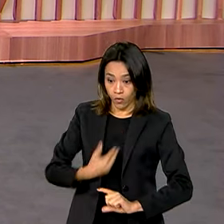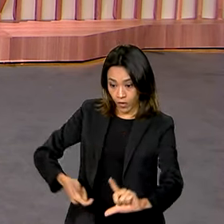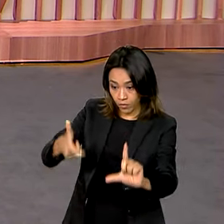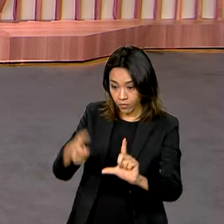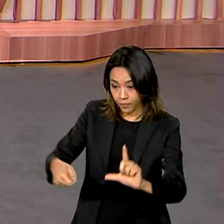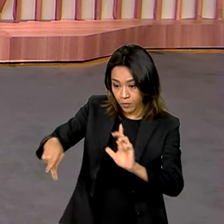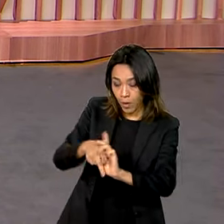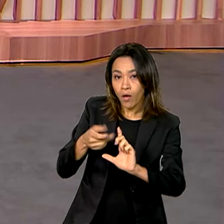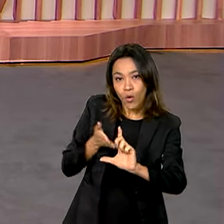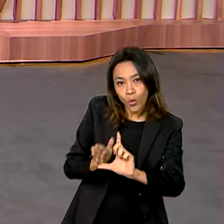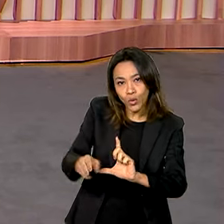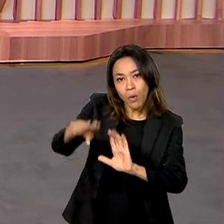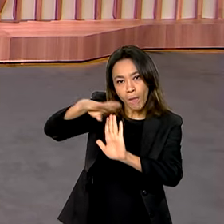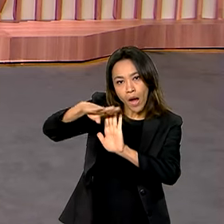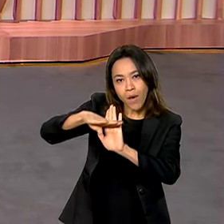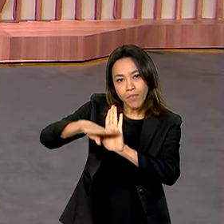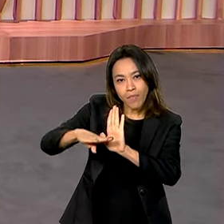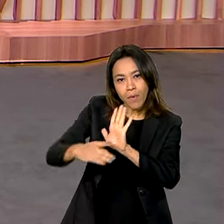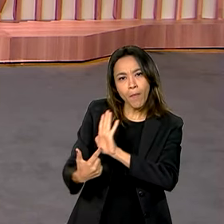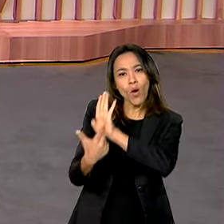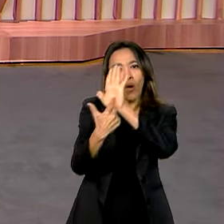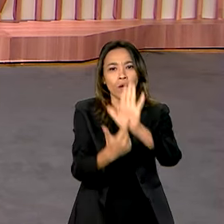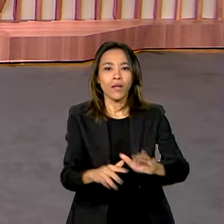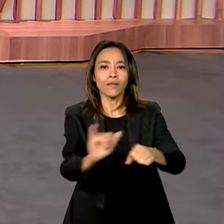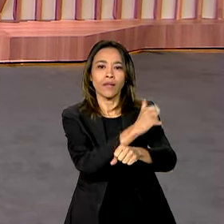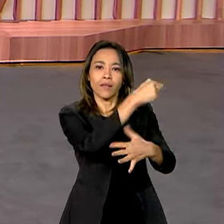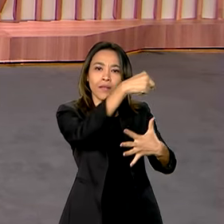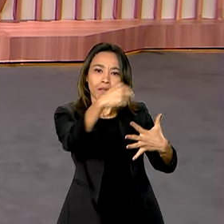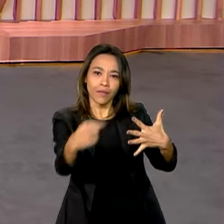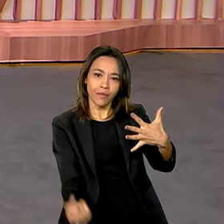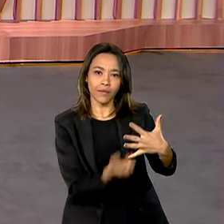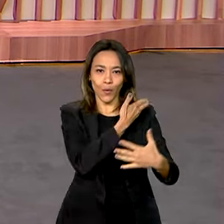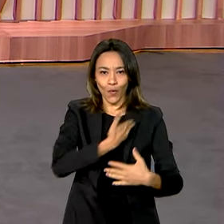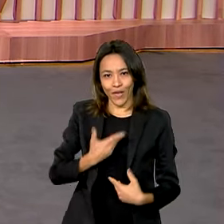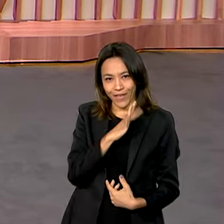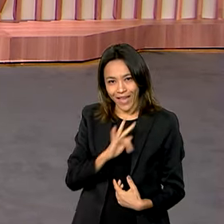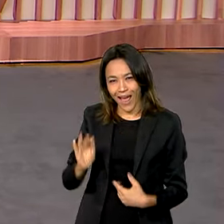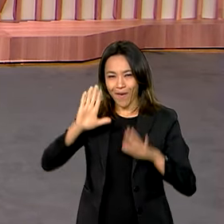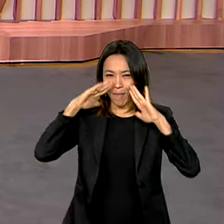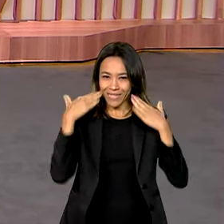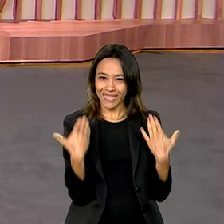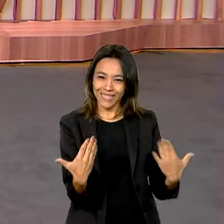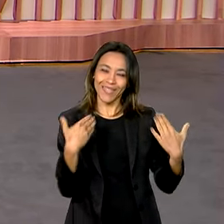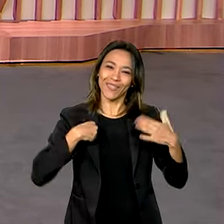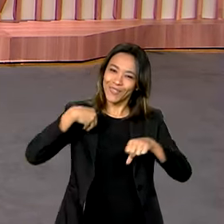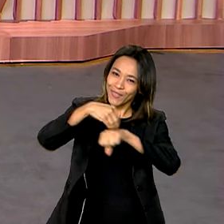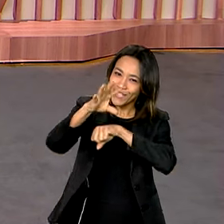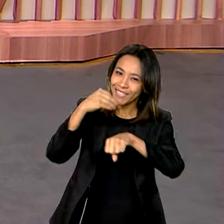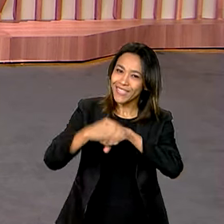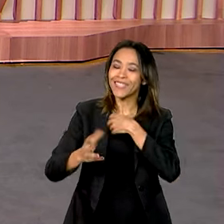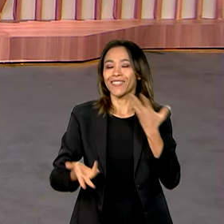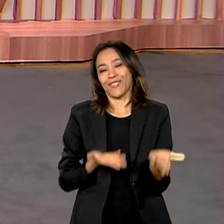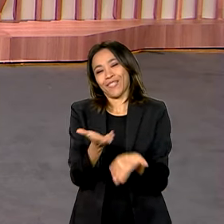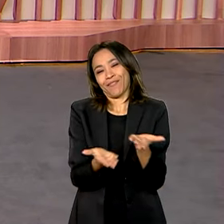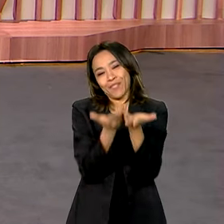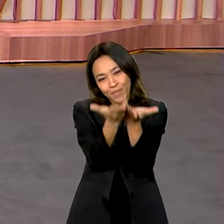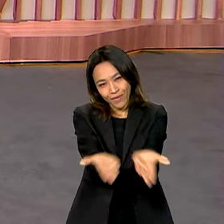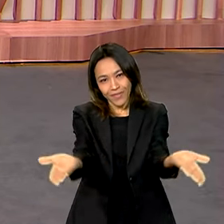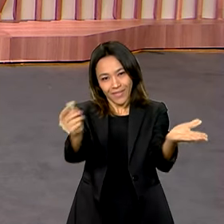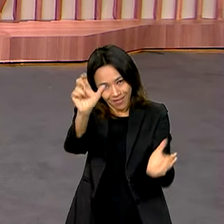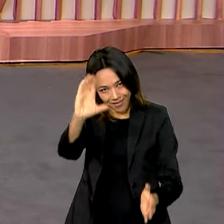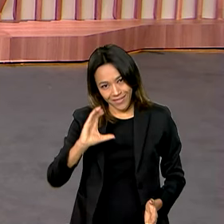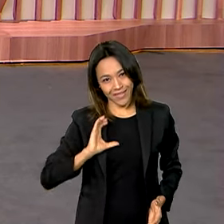segue com a programação, mostrando todas as ações do governo federal, com eventos ao vivo, dicas e serviços para você,